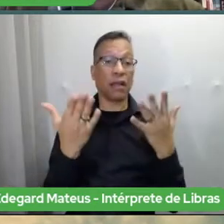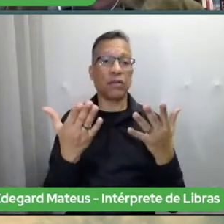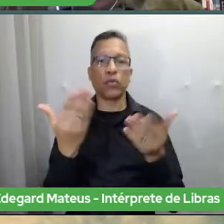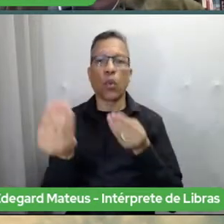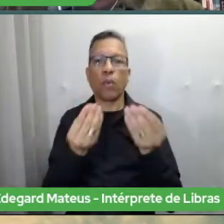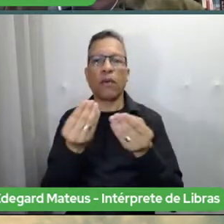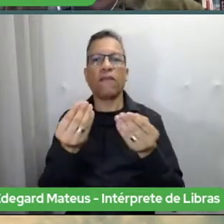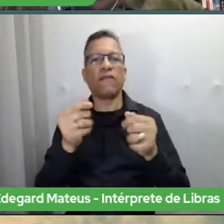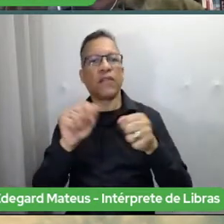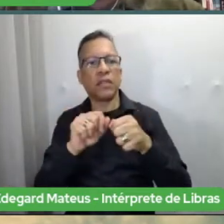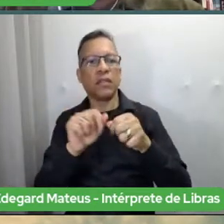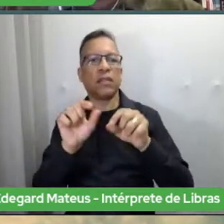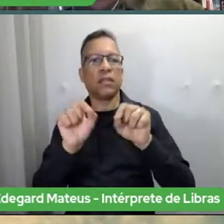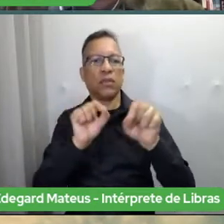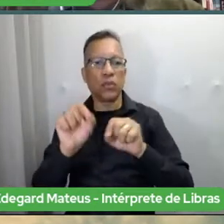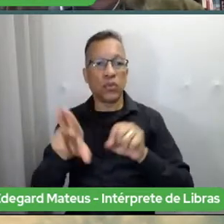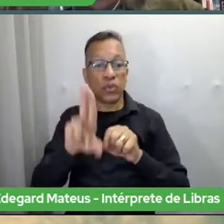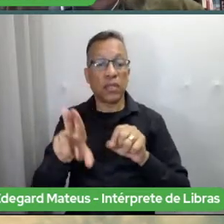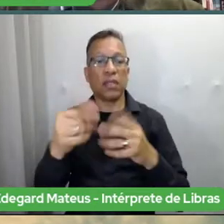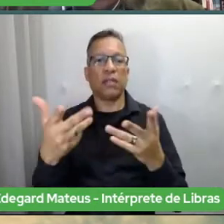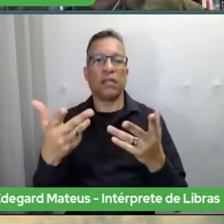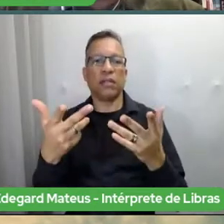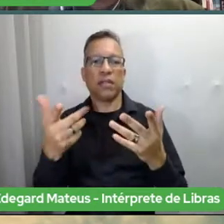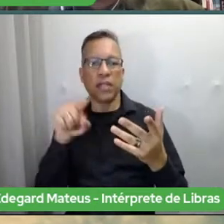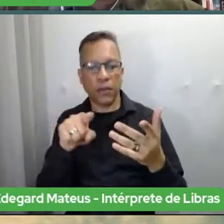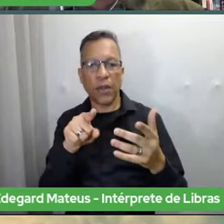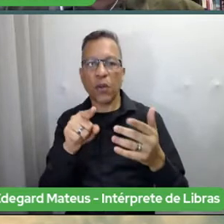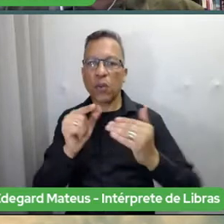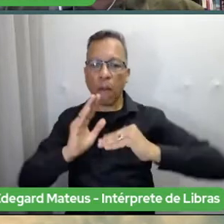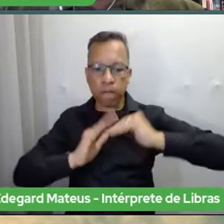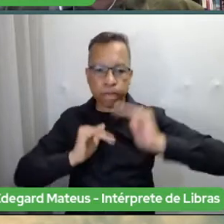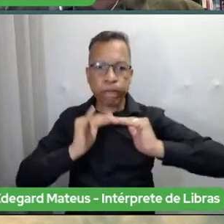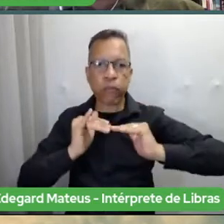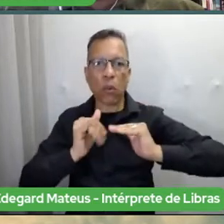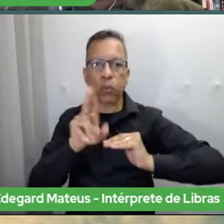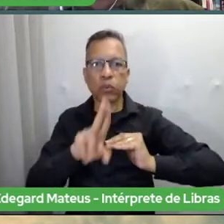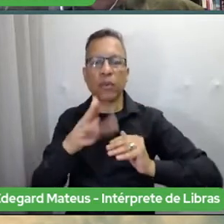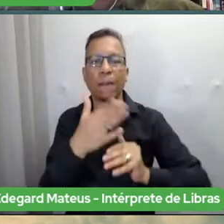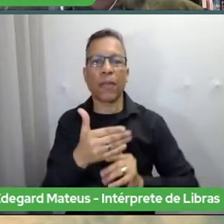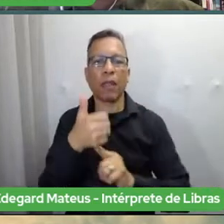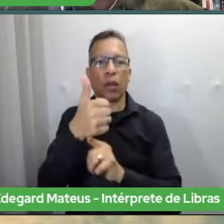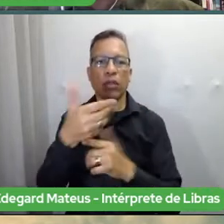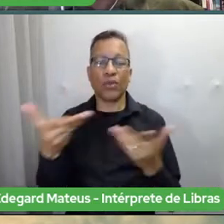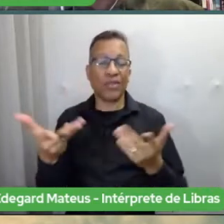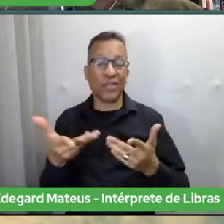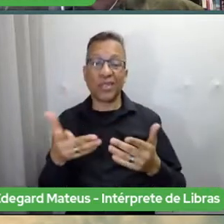dados vai prover mecanismos para esses dados que ele consiga utilizar ele de forma mais eficiente, que hoje muitas vezes não é possível.